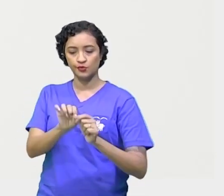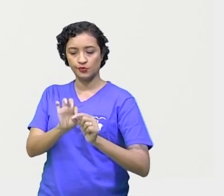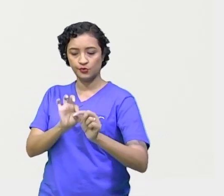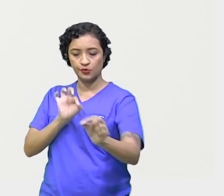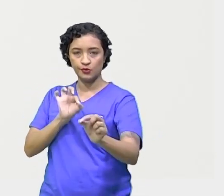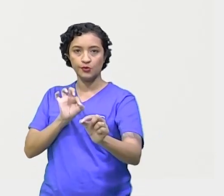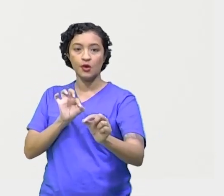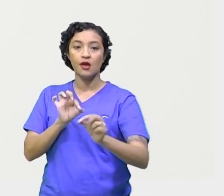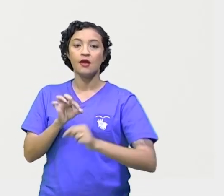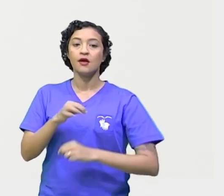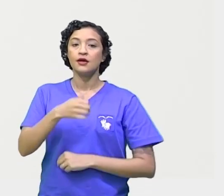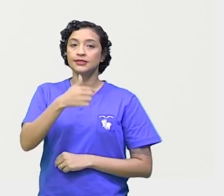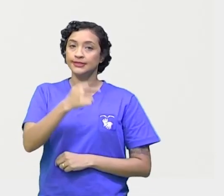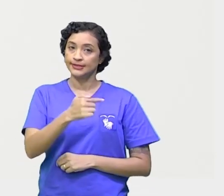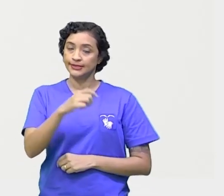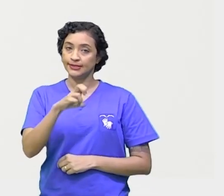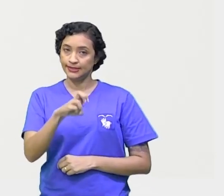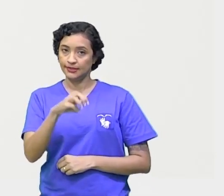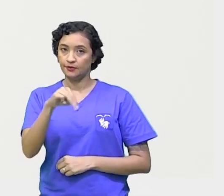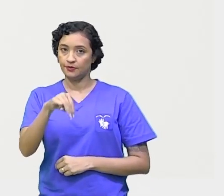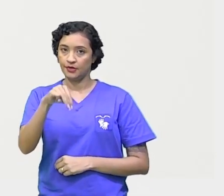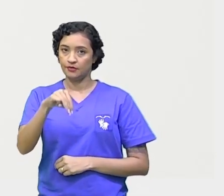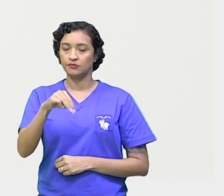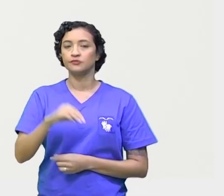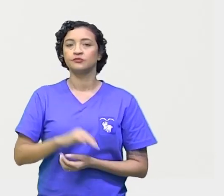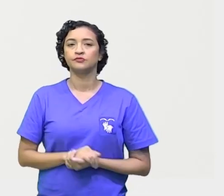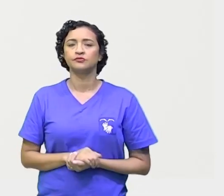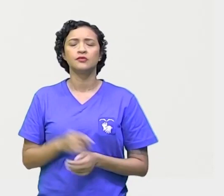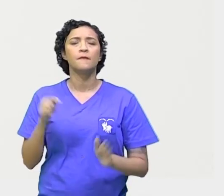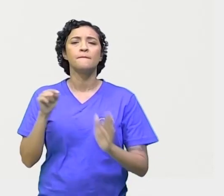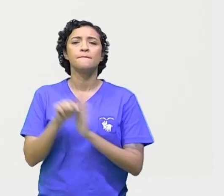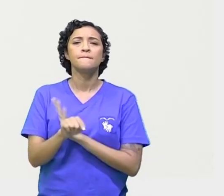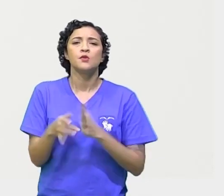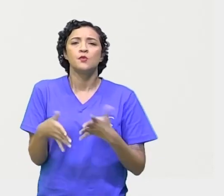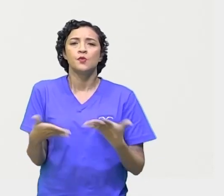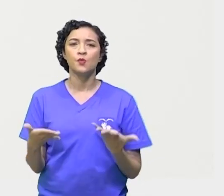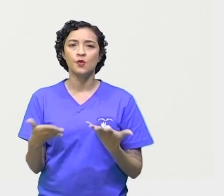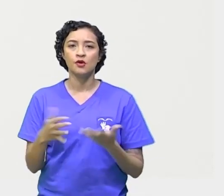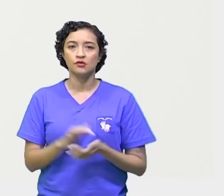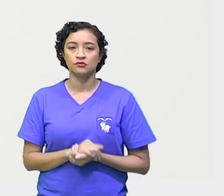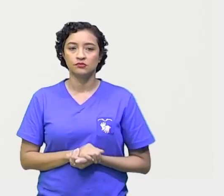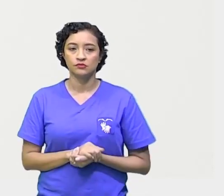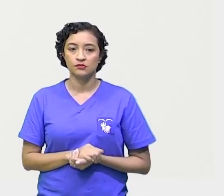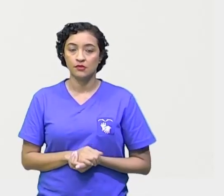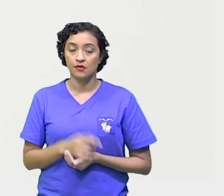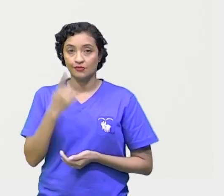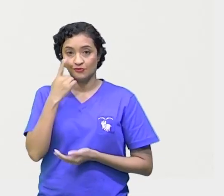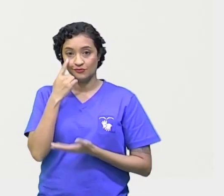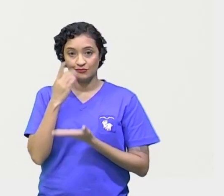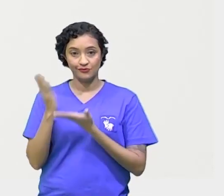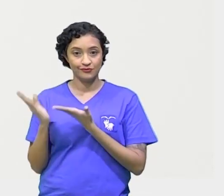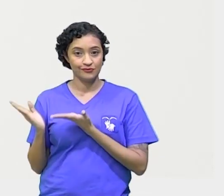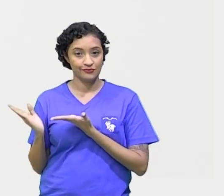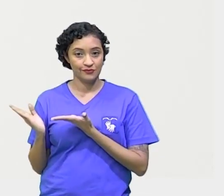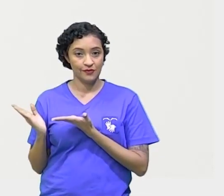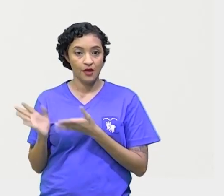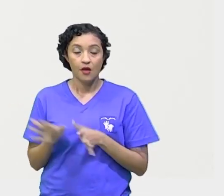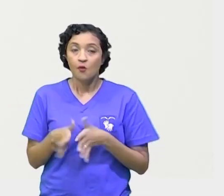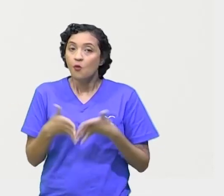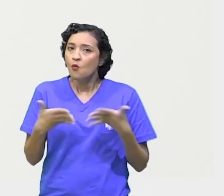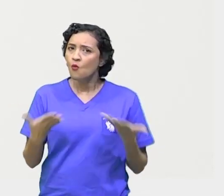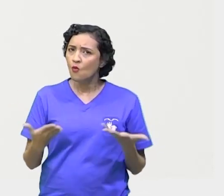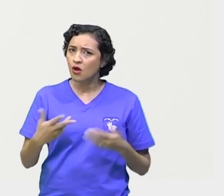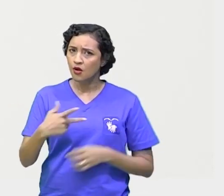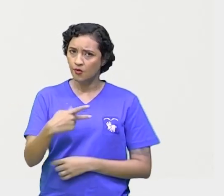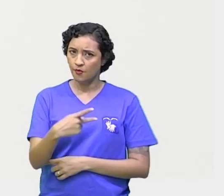de largura e aí o que que o que que eu estou perguntando qual é o perímetro desse